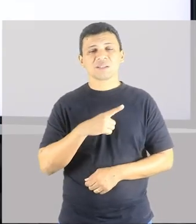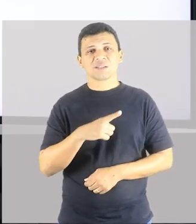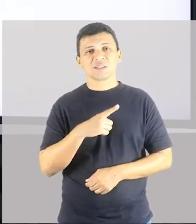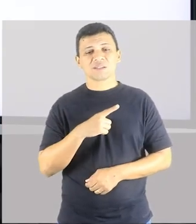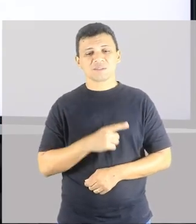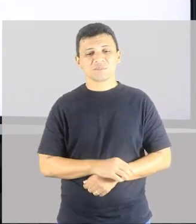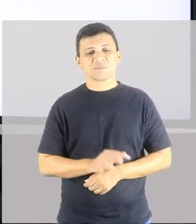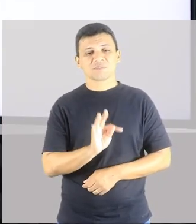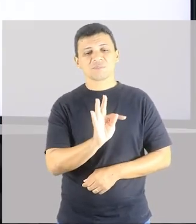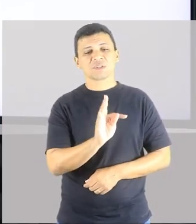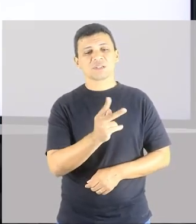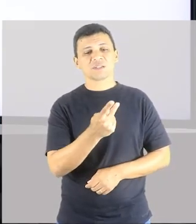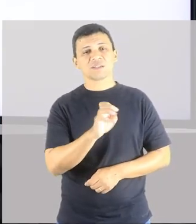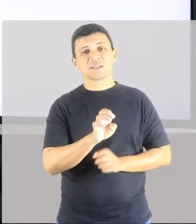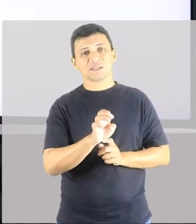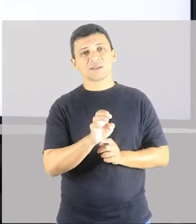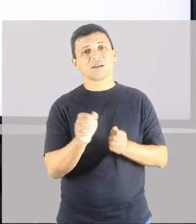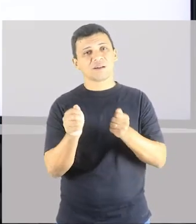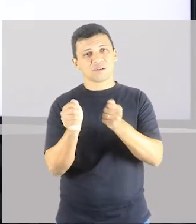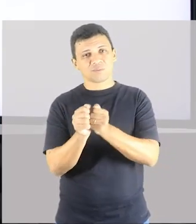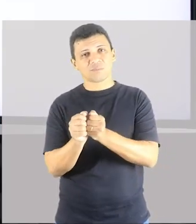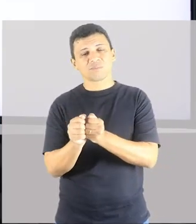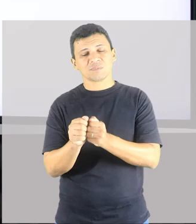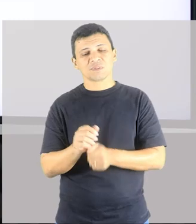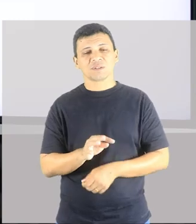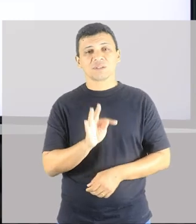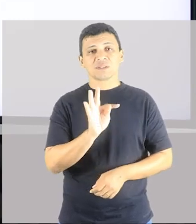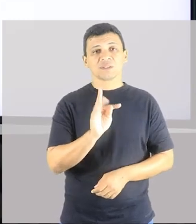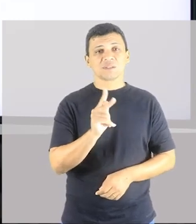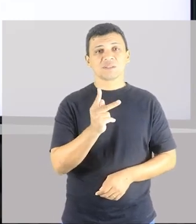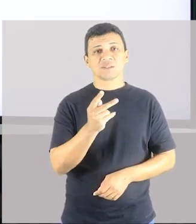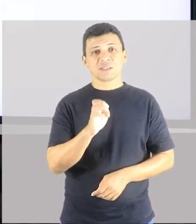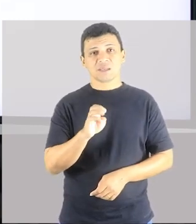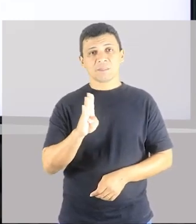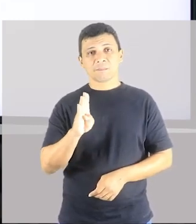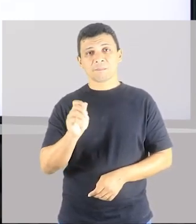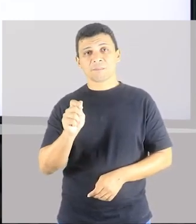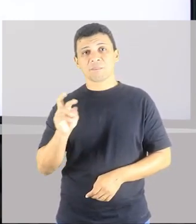definido de. Então, the bar é um termo que você utiliza para